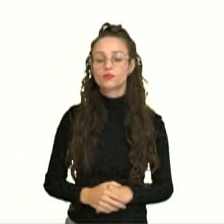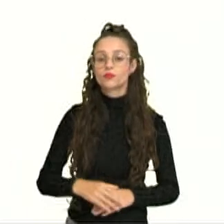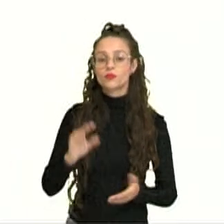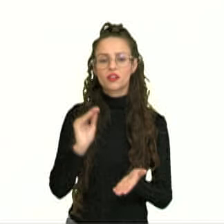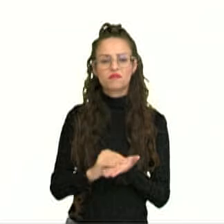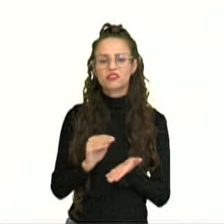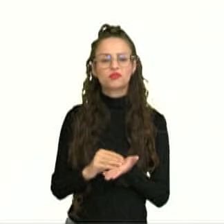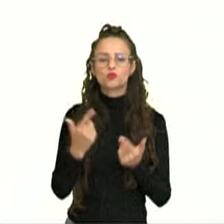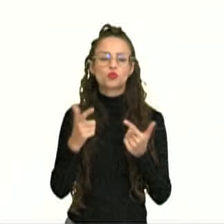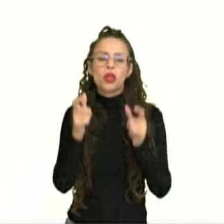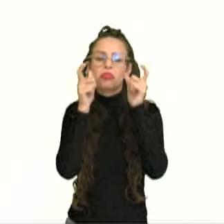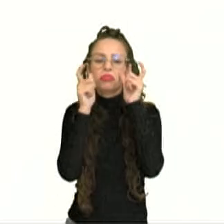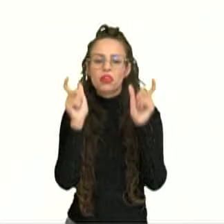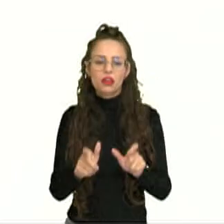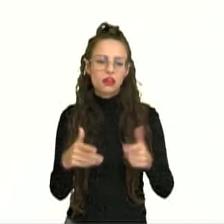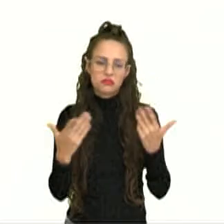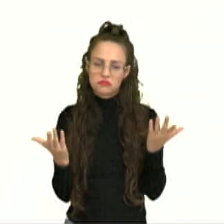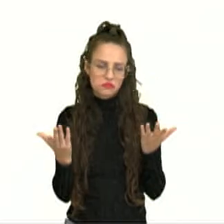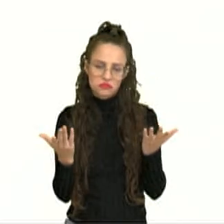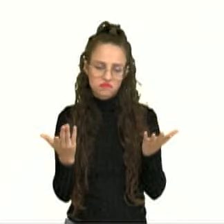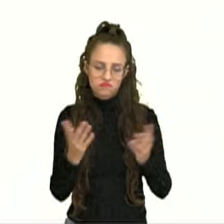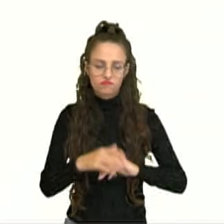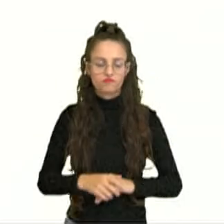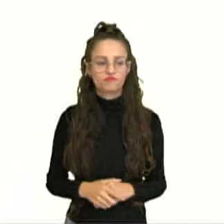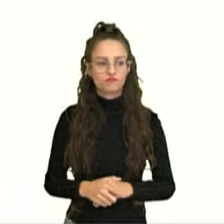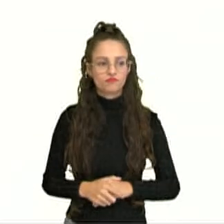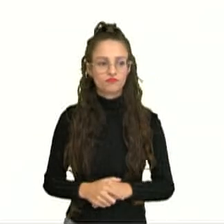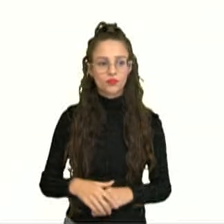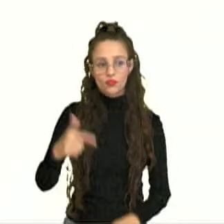de interesse em ter telefone móvel celular,